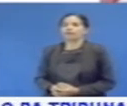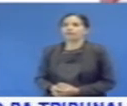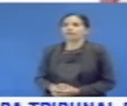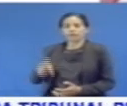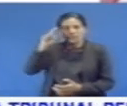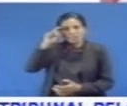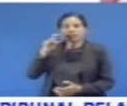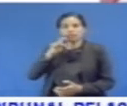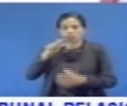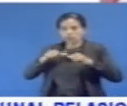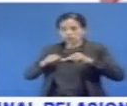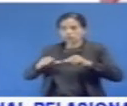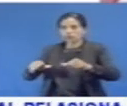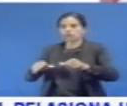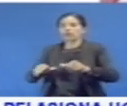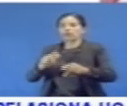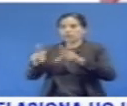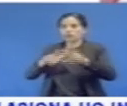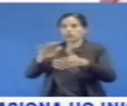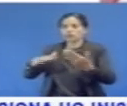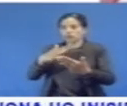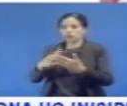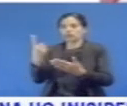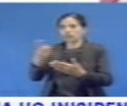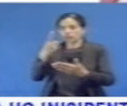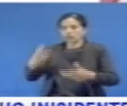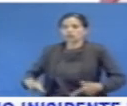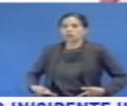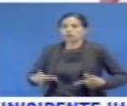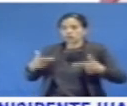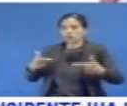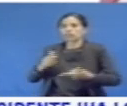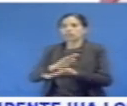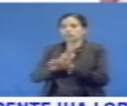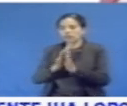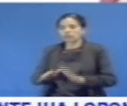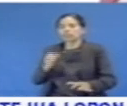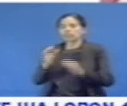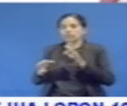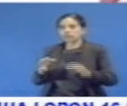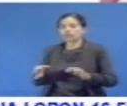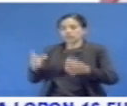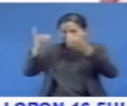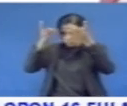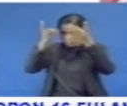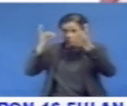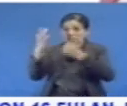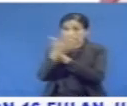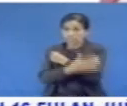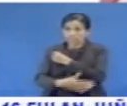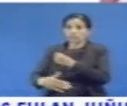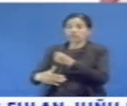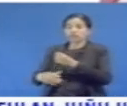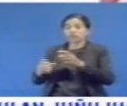Xanana Guzmão continua a encorajar a sociedade a tornar fatig moris e a disciplina, mas que nação decide la prolonga o na